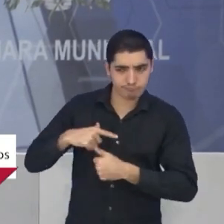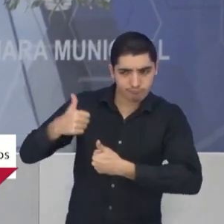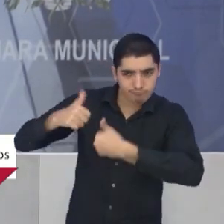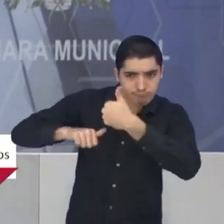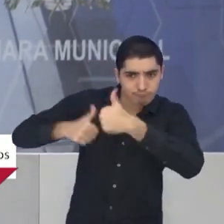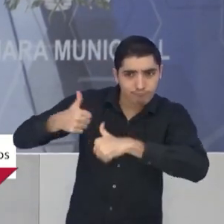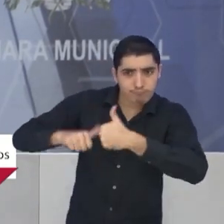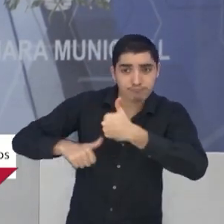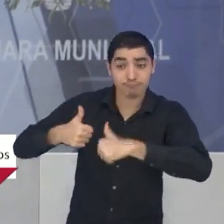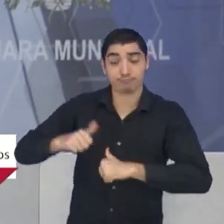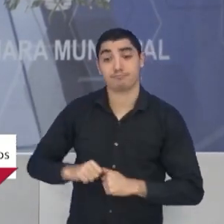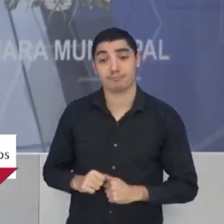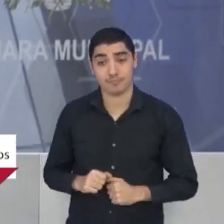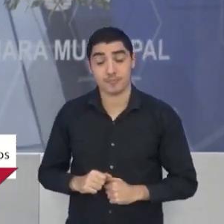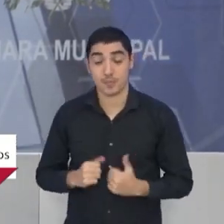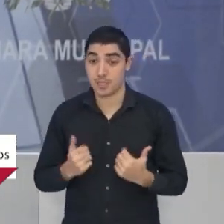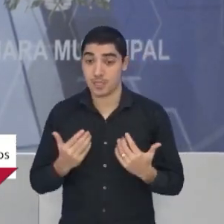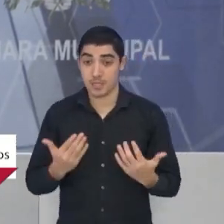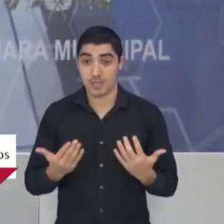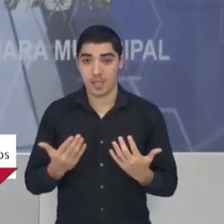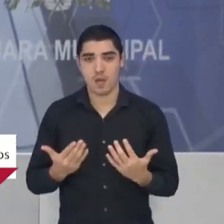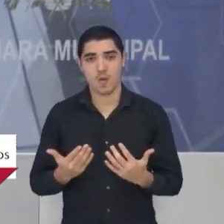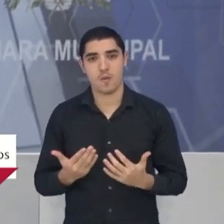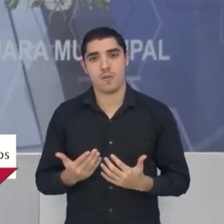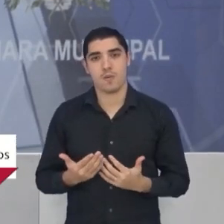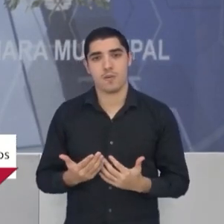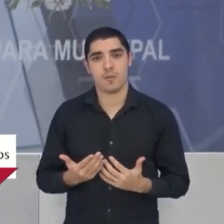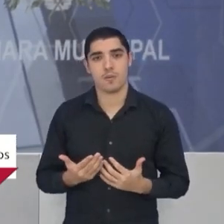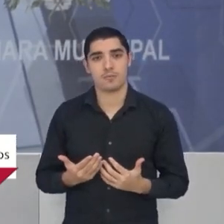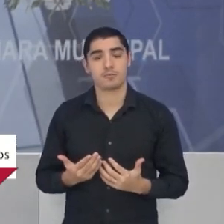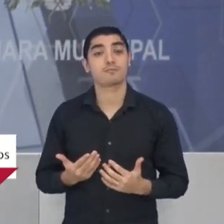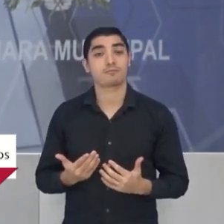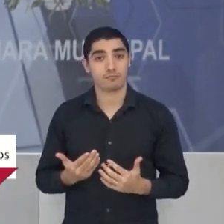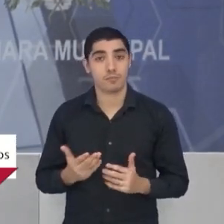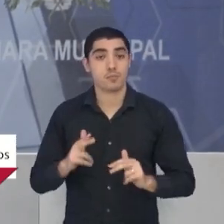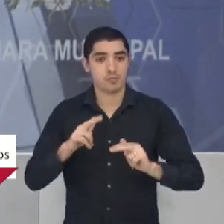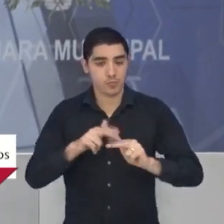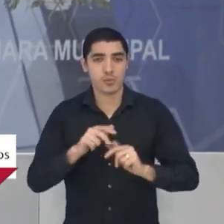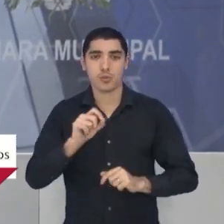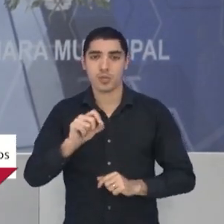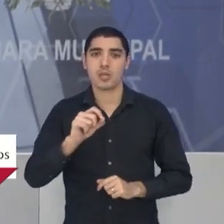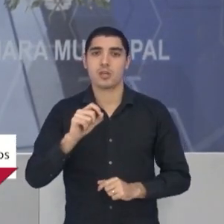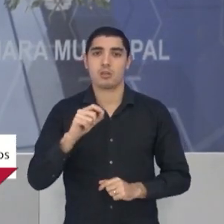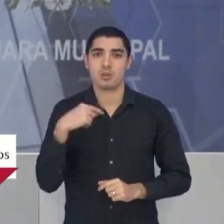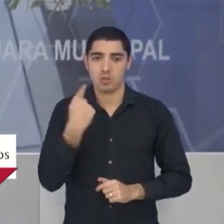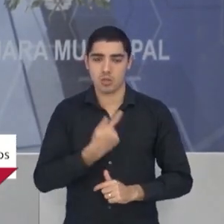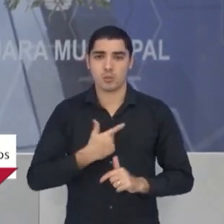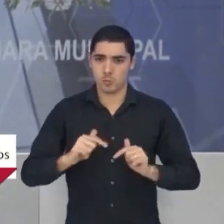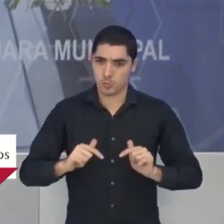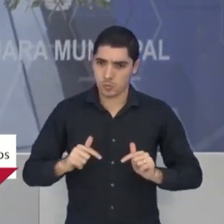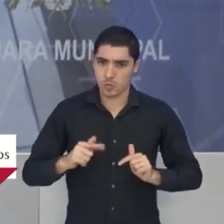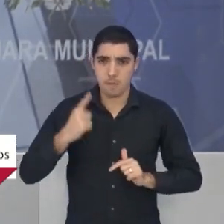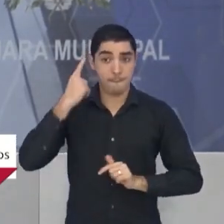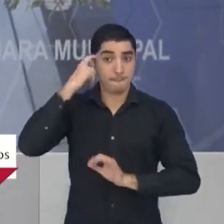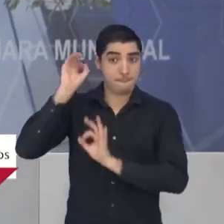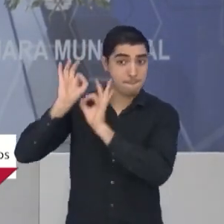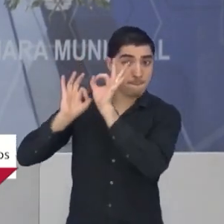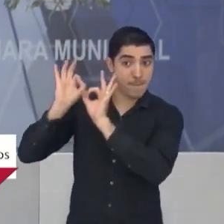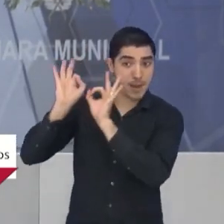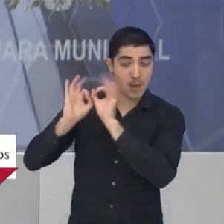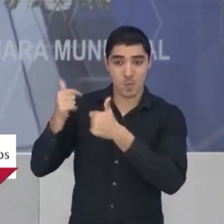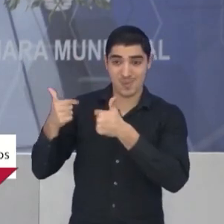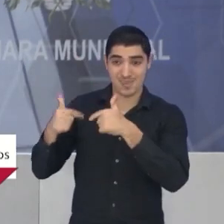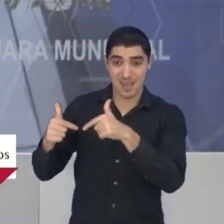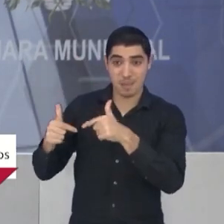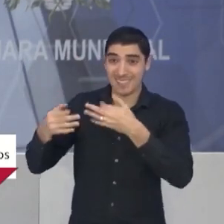então fazendo isso com um plano de trabalho adequado com uma fiscalização